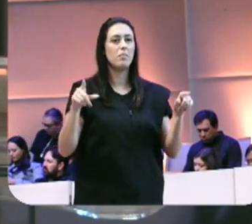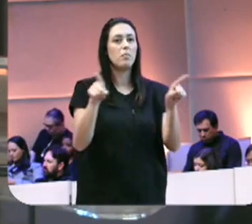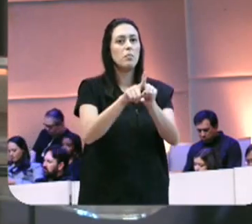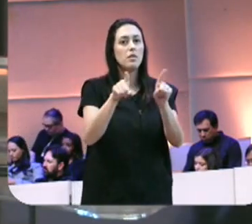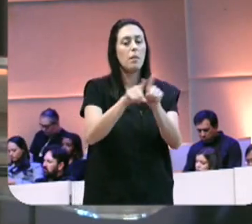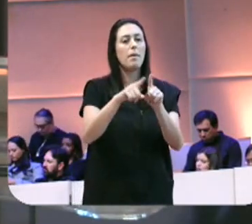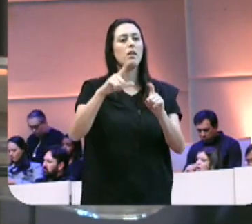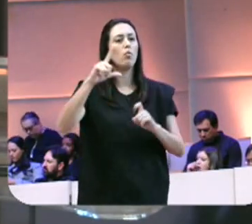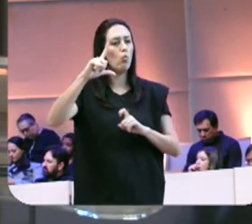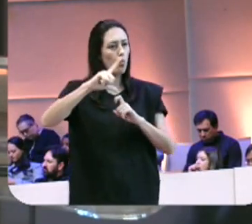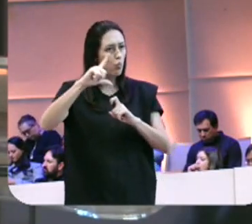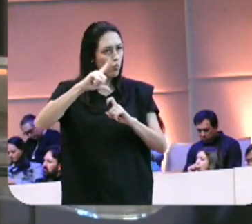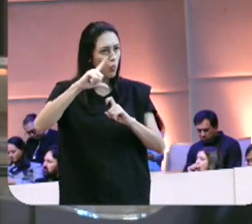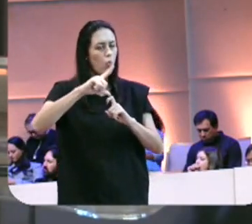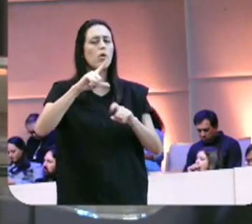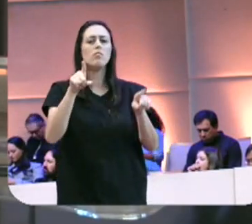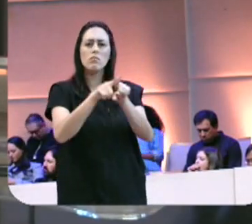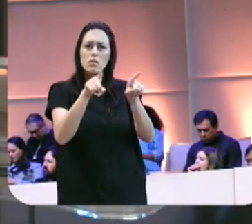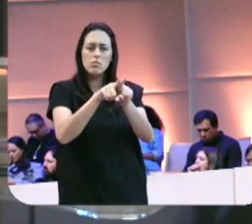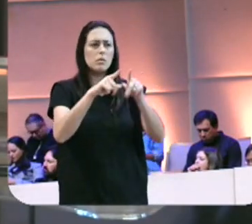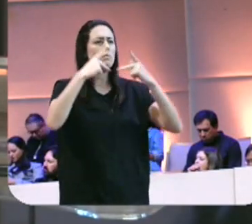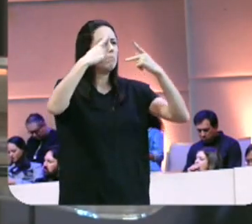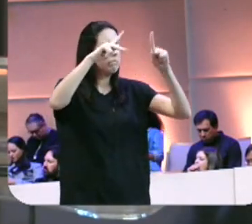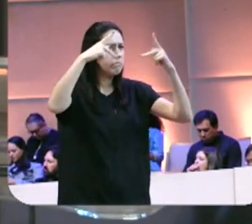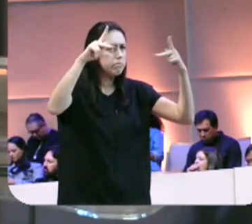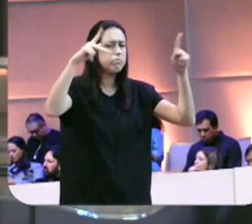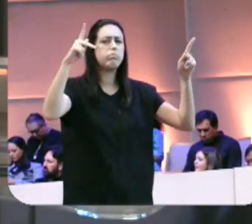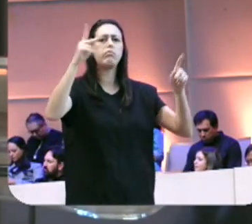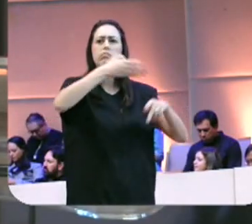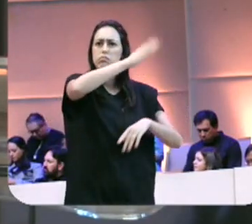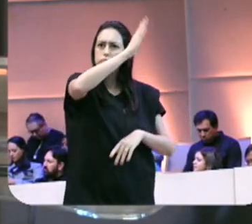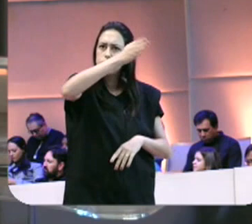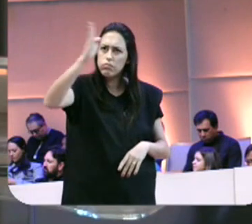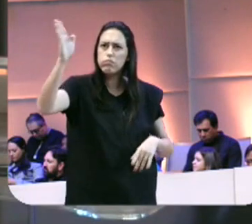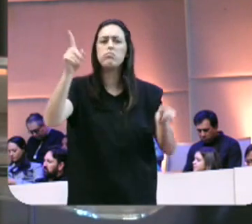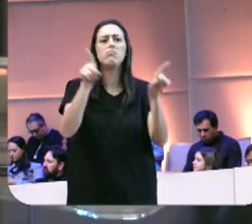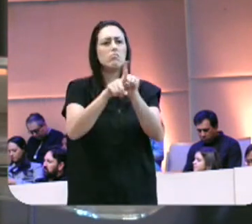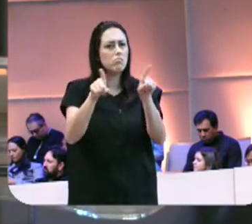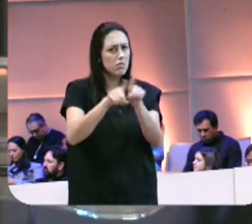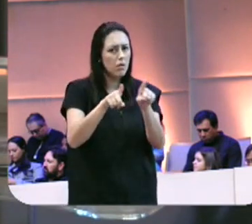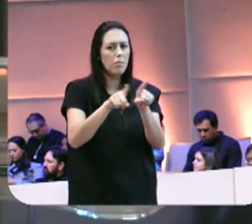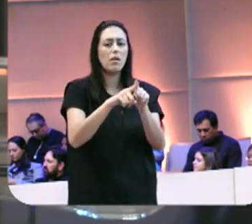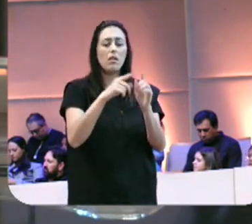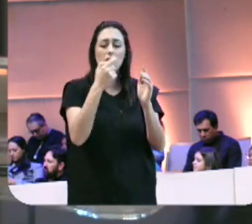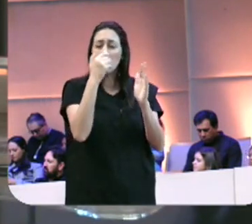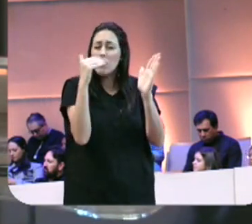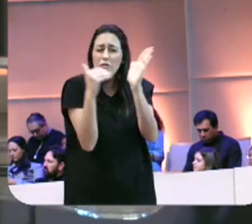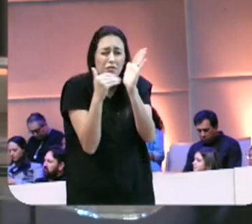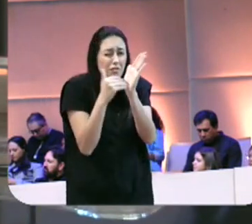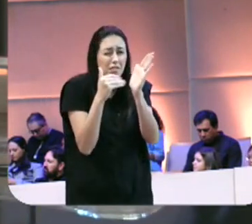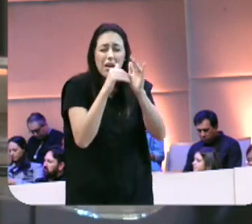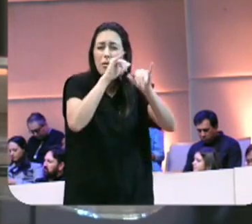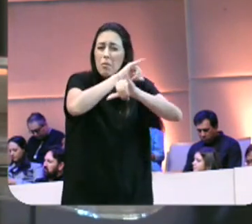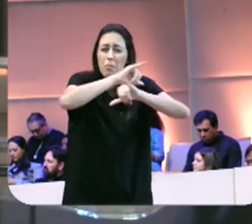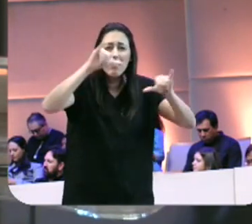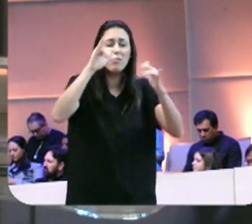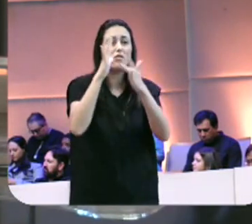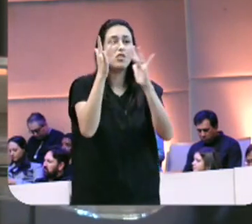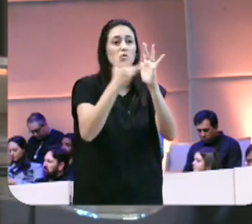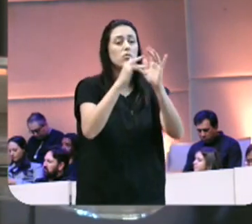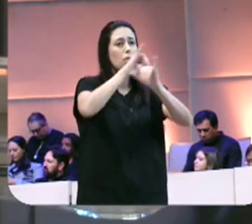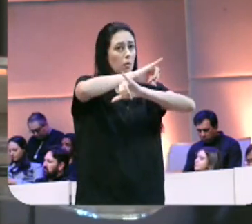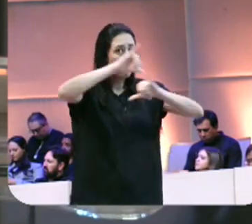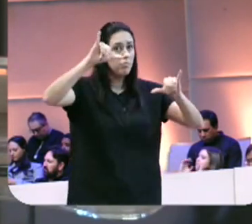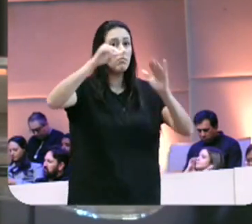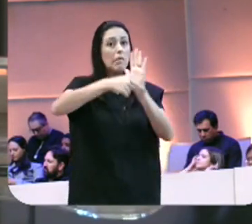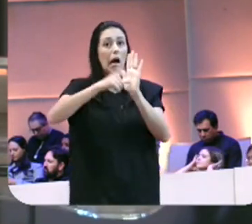Lucas, o historiador da igreja, no seu evangelho, ele retrata essas mesmas palavras do Senhor Jesus, as últimas palavras antes de Jesus subir aos céus.